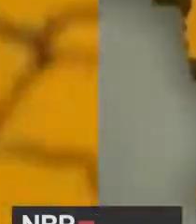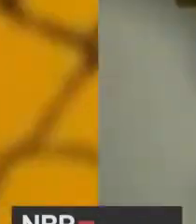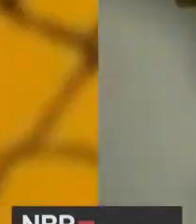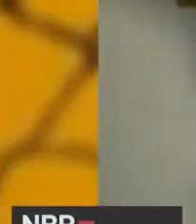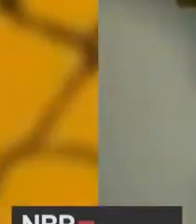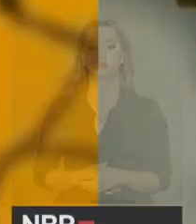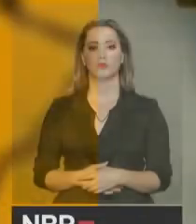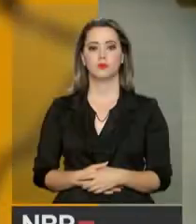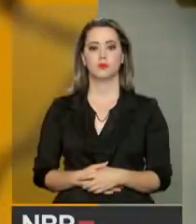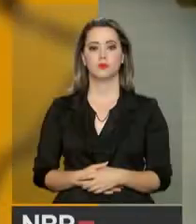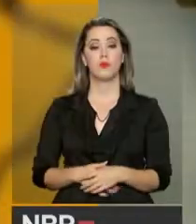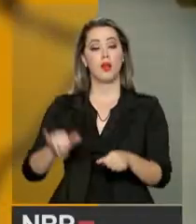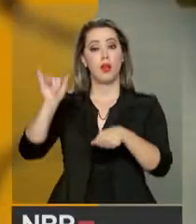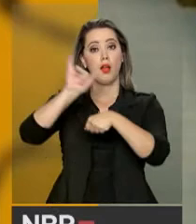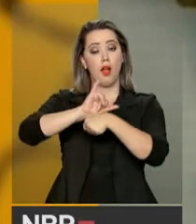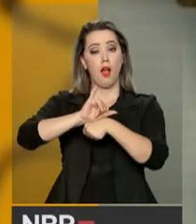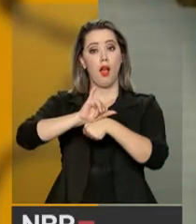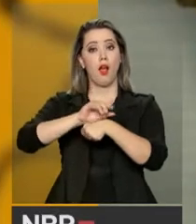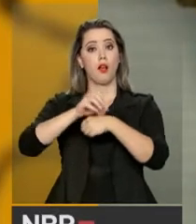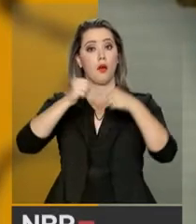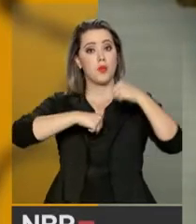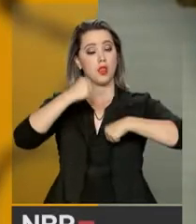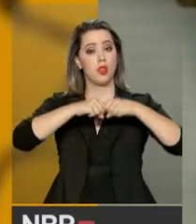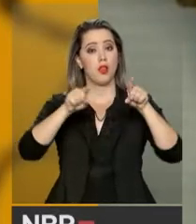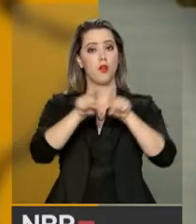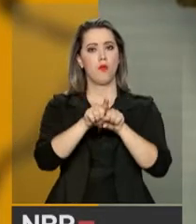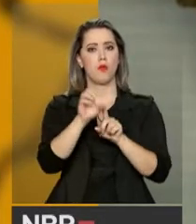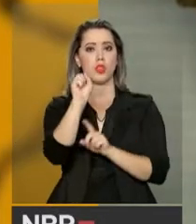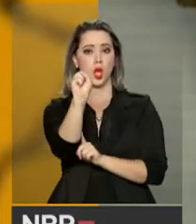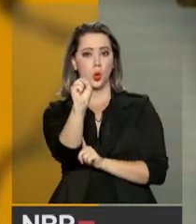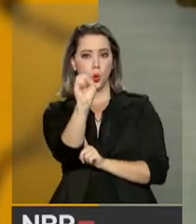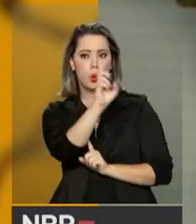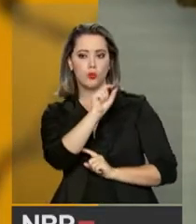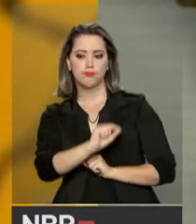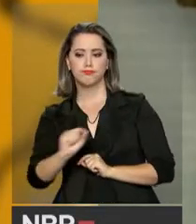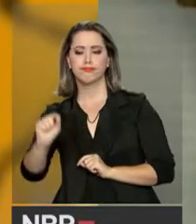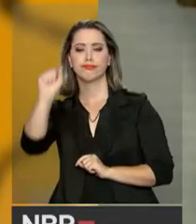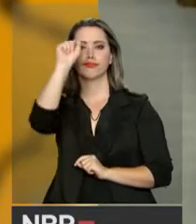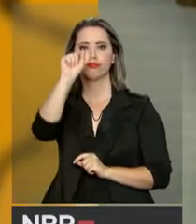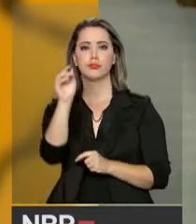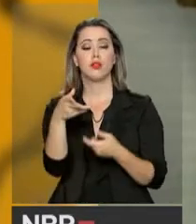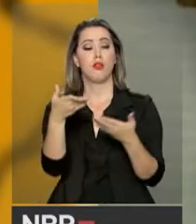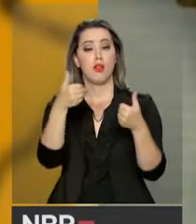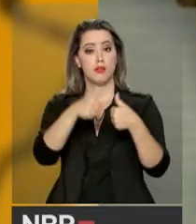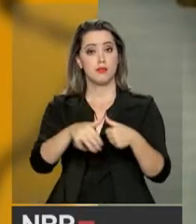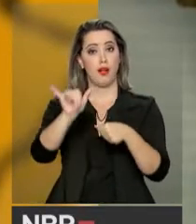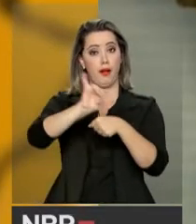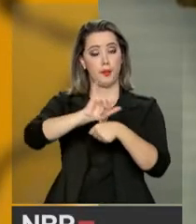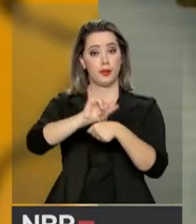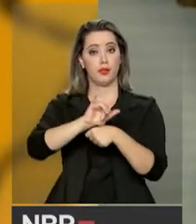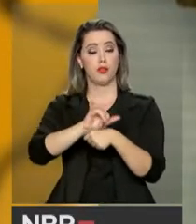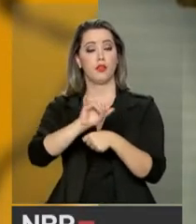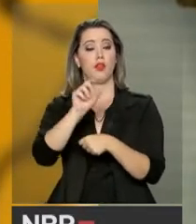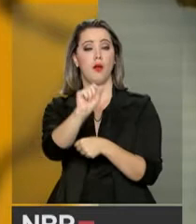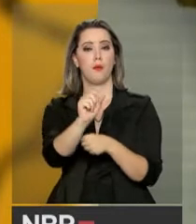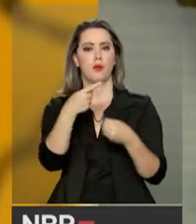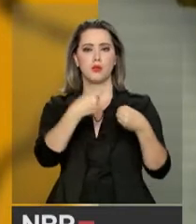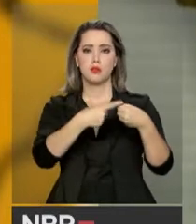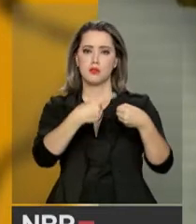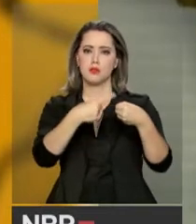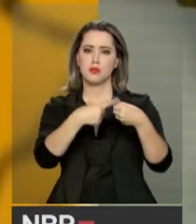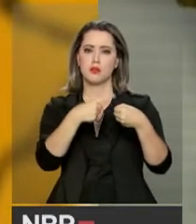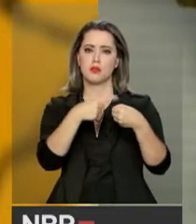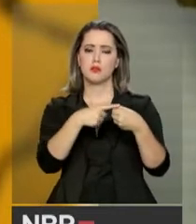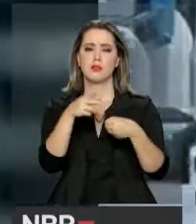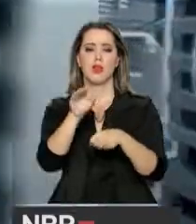A sede da fábrica, com instalações em 8 estados brasileiros, está localizada no município de Eusébio, região metropolitana